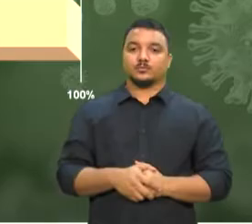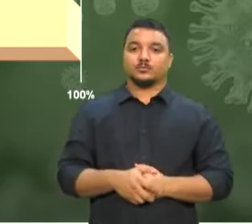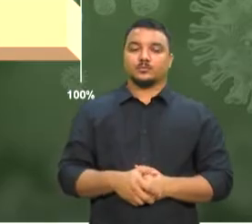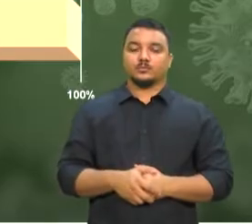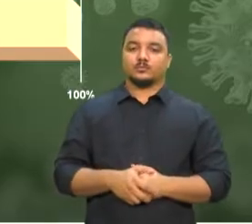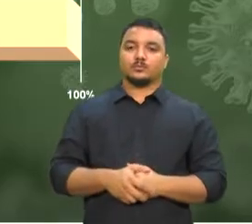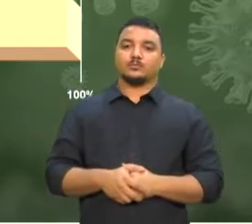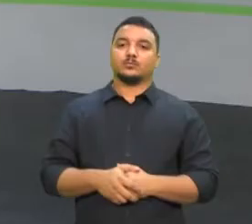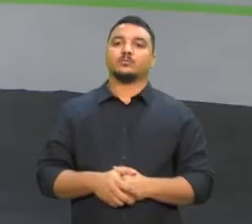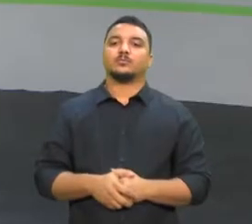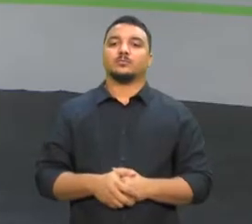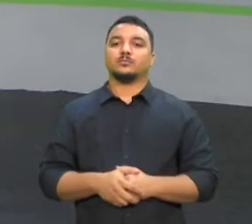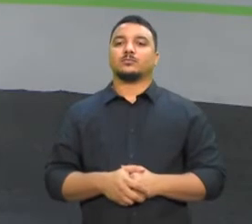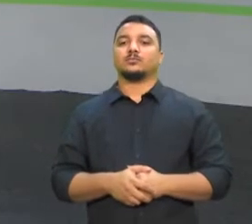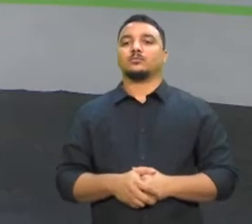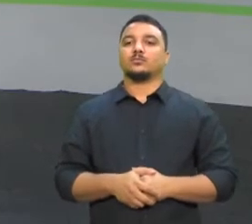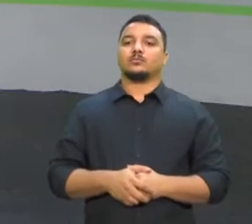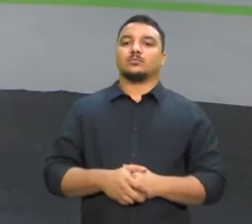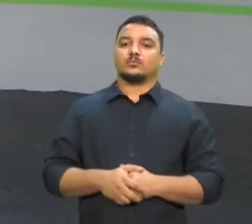75,59%.